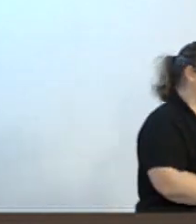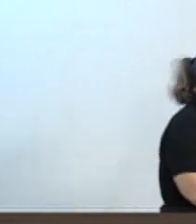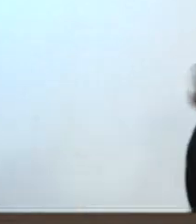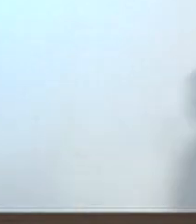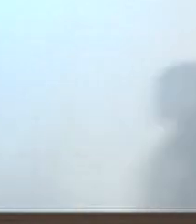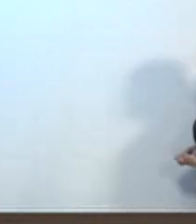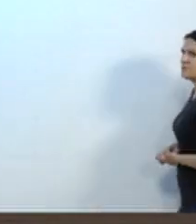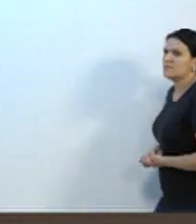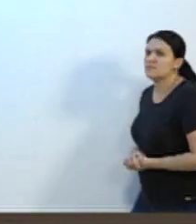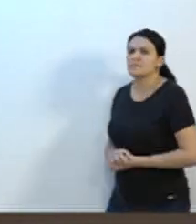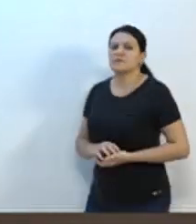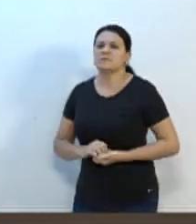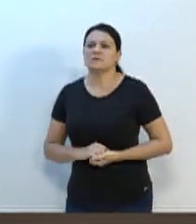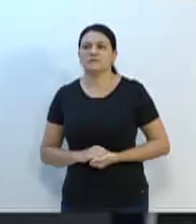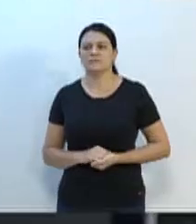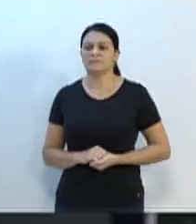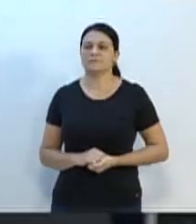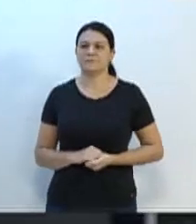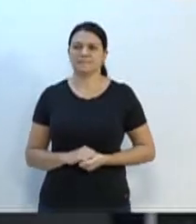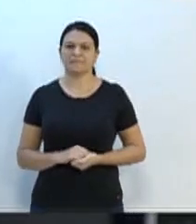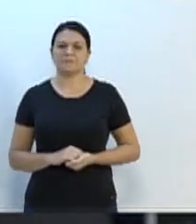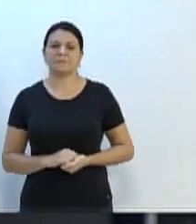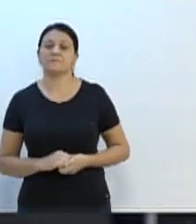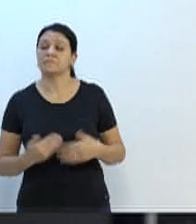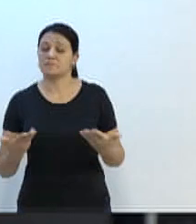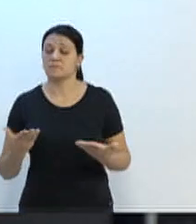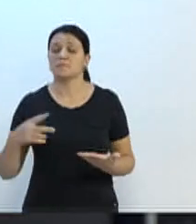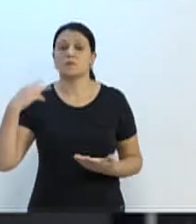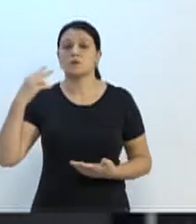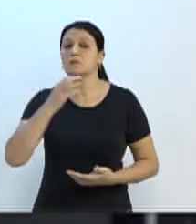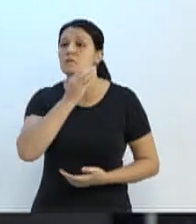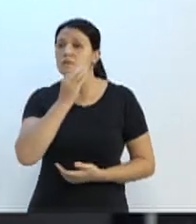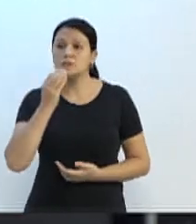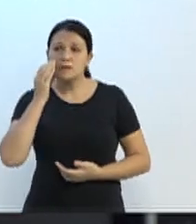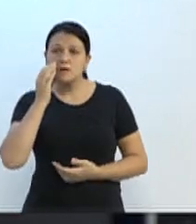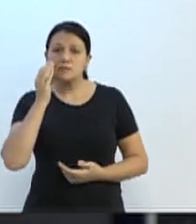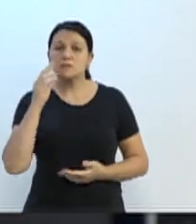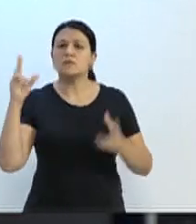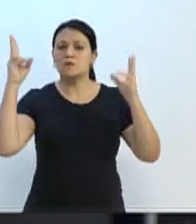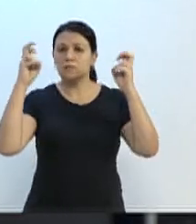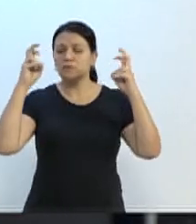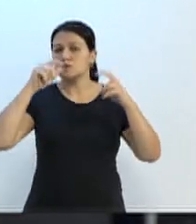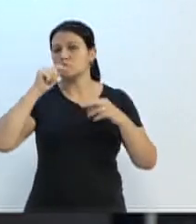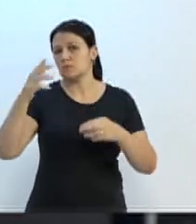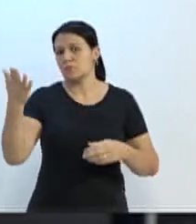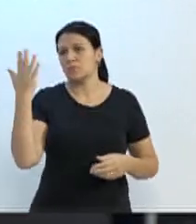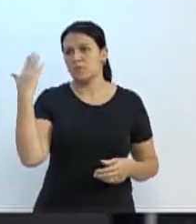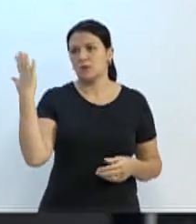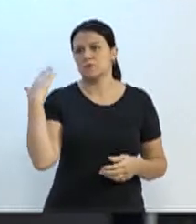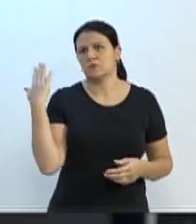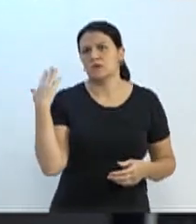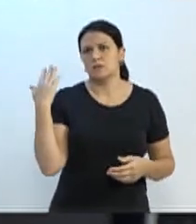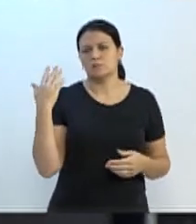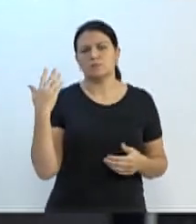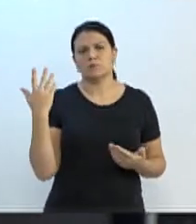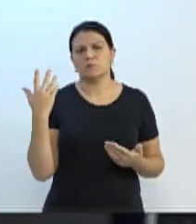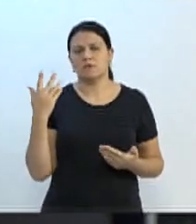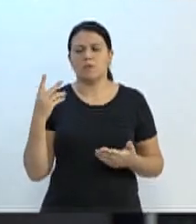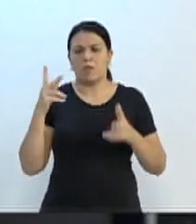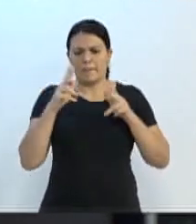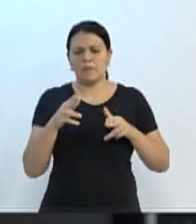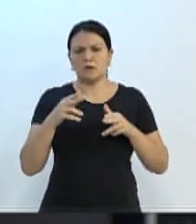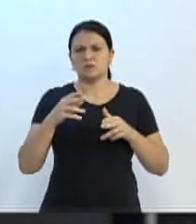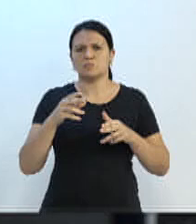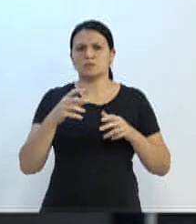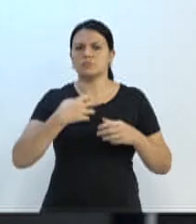parte, vereador Gilson de Souza. Vereador César, eu trouxe esse assunto na semana passada aqui, óbvio que eu não falei com a propriedade que o senhor falou,